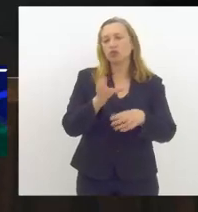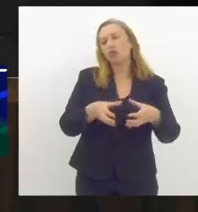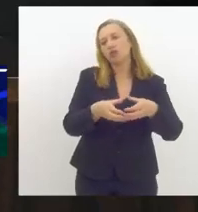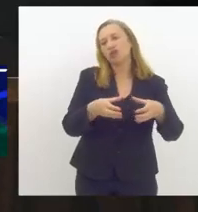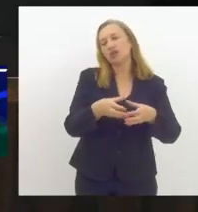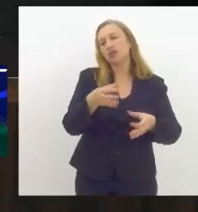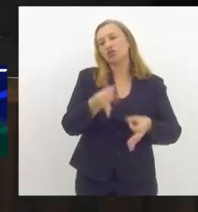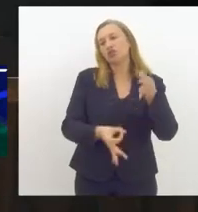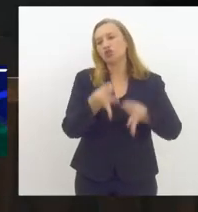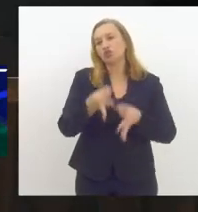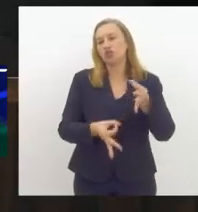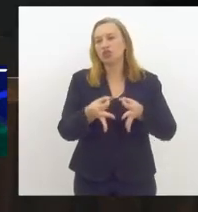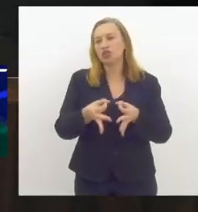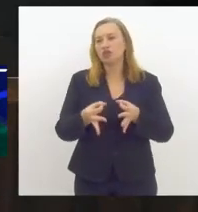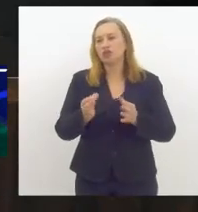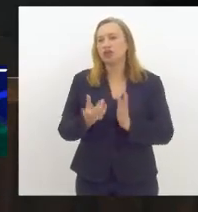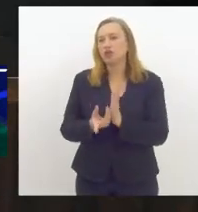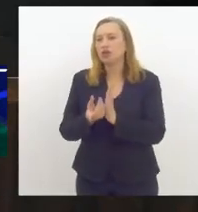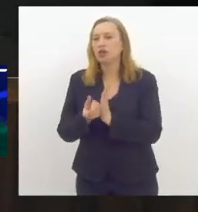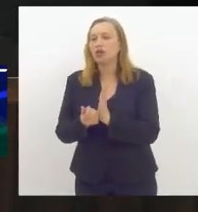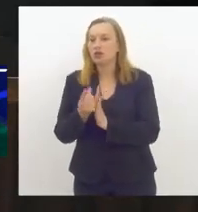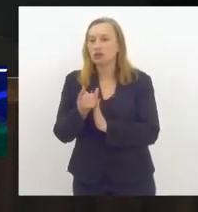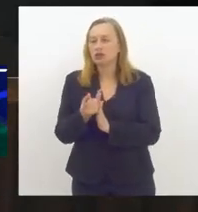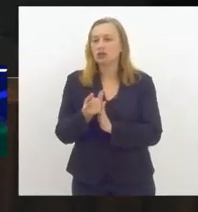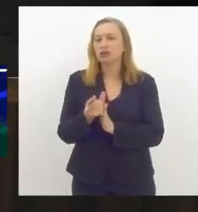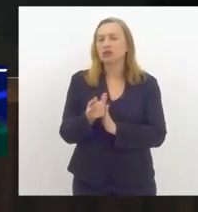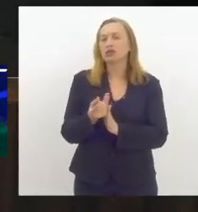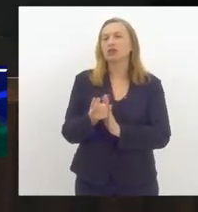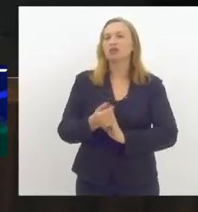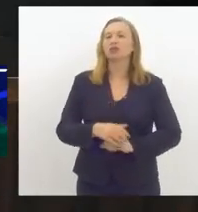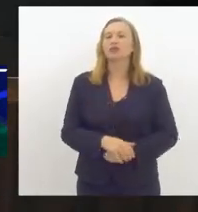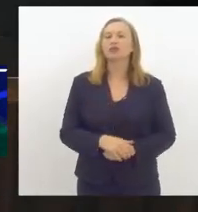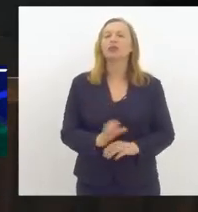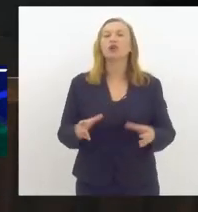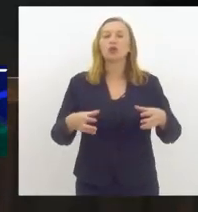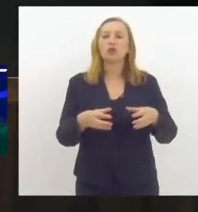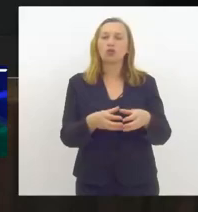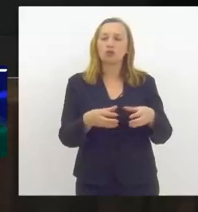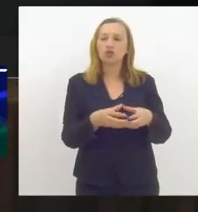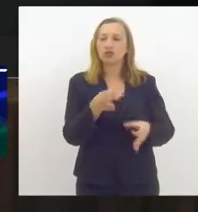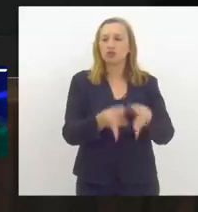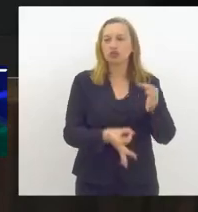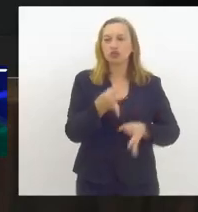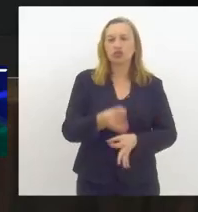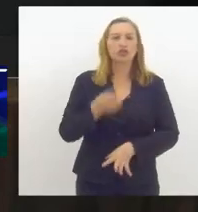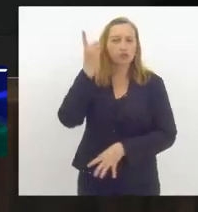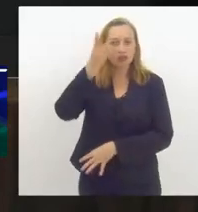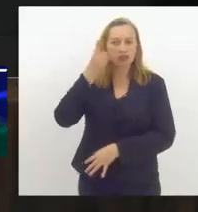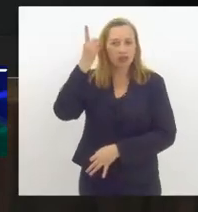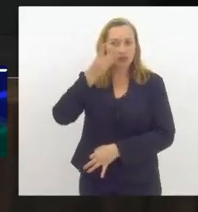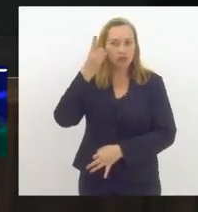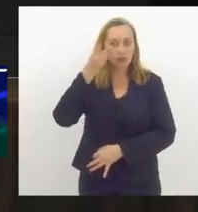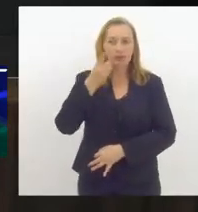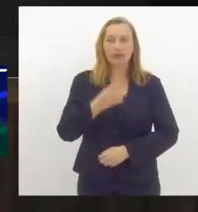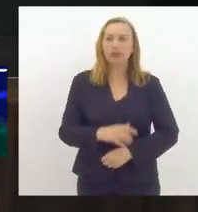transporte trabalho orçamento pro emite parecer pela comissão de construção justiça a deputado